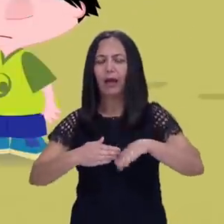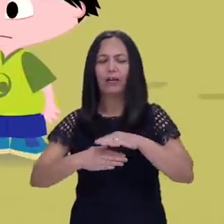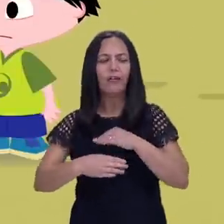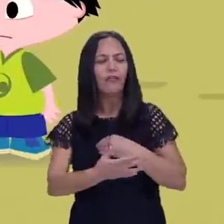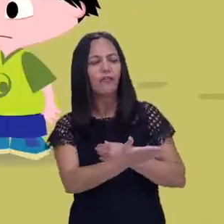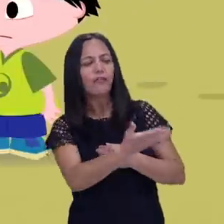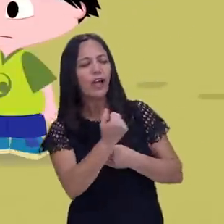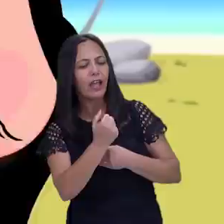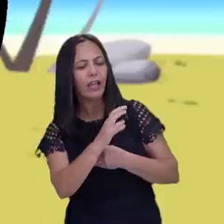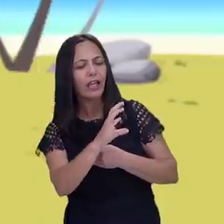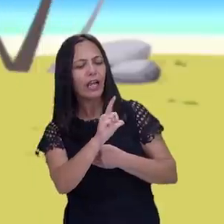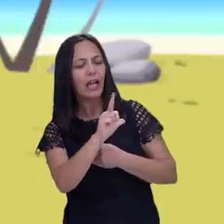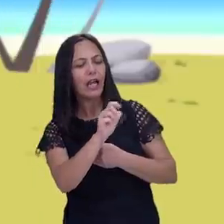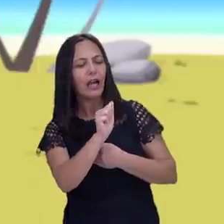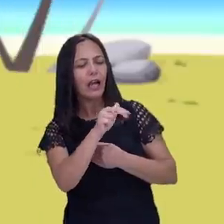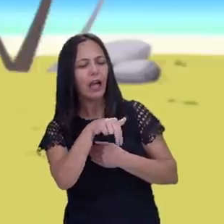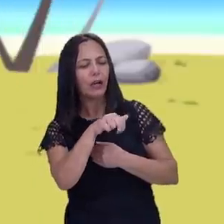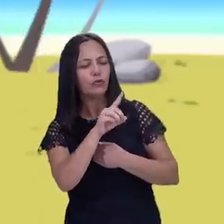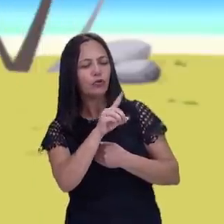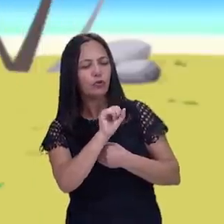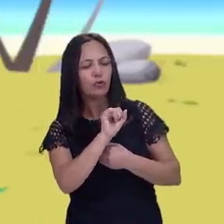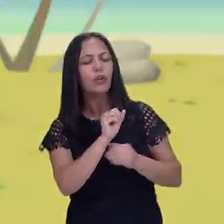Vem, Cláudio. Eu te ajudo.